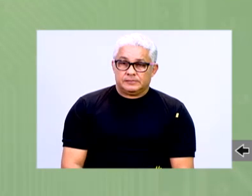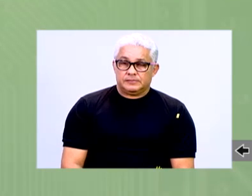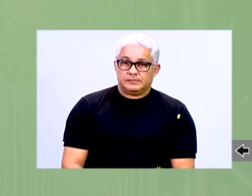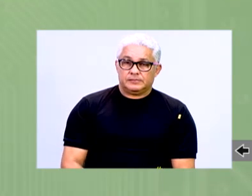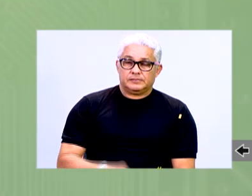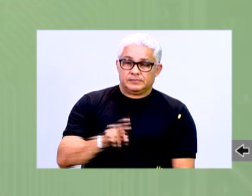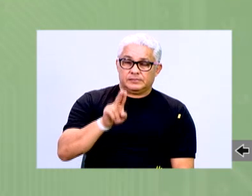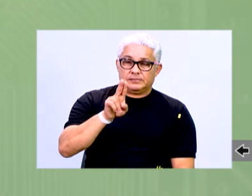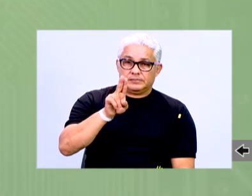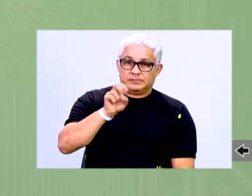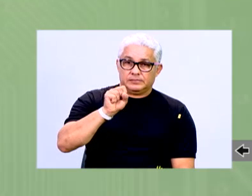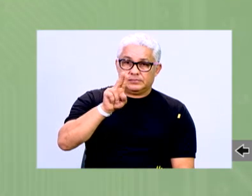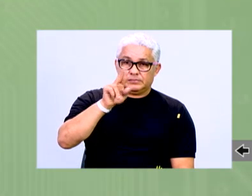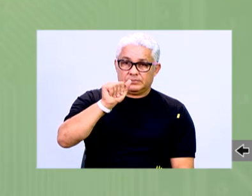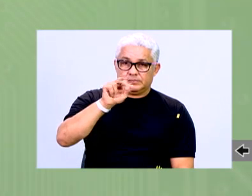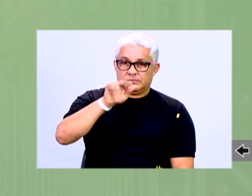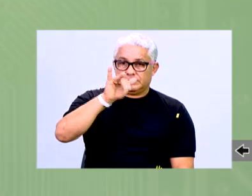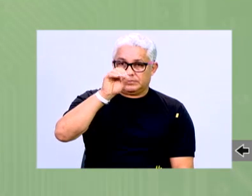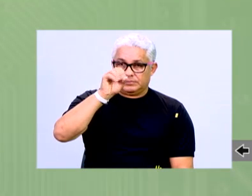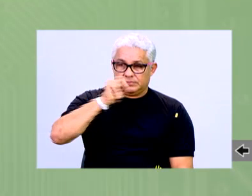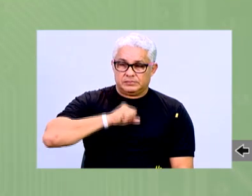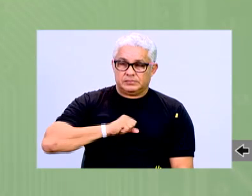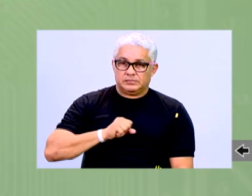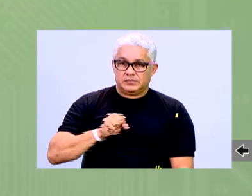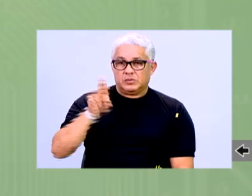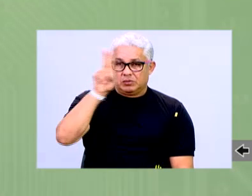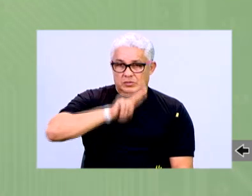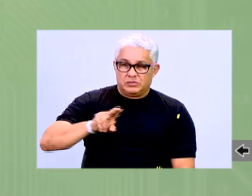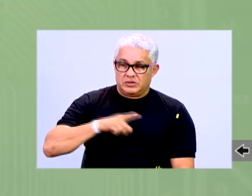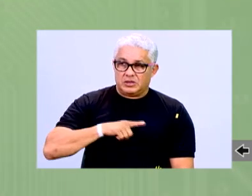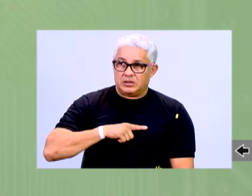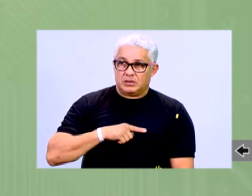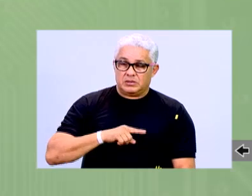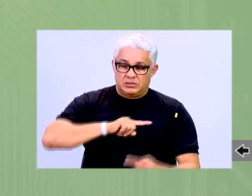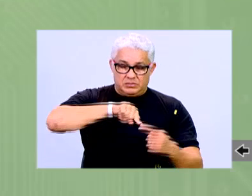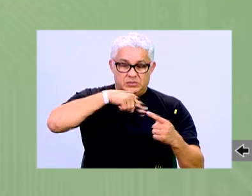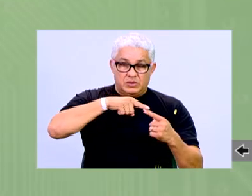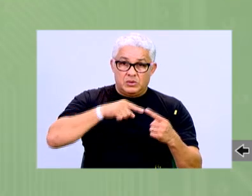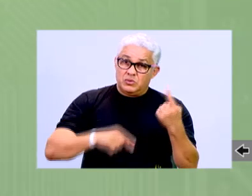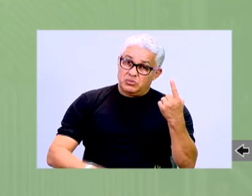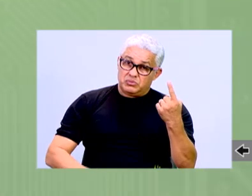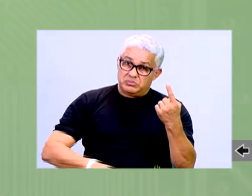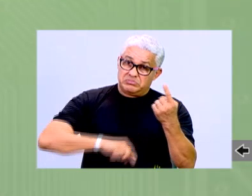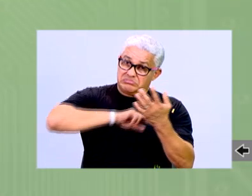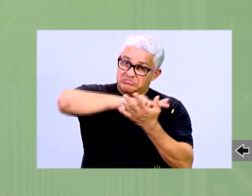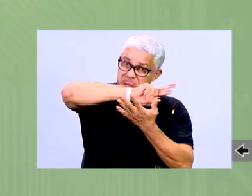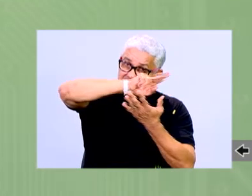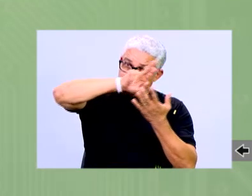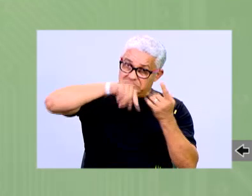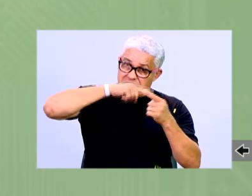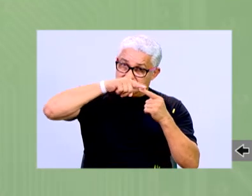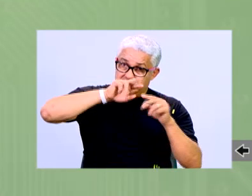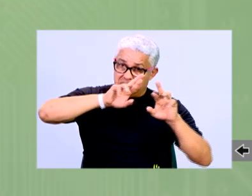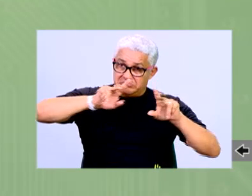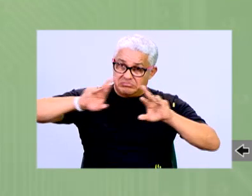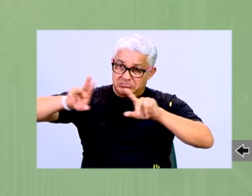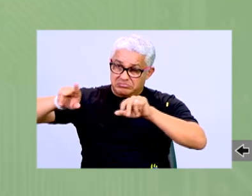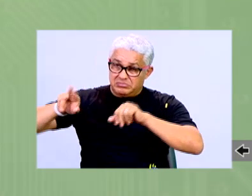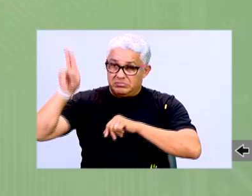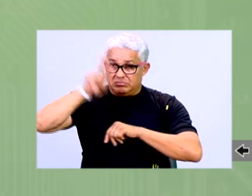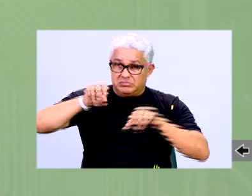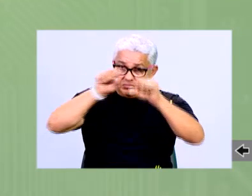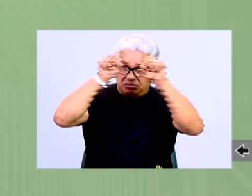Usuários possuem um ou mais objetivos ao usar um sistema. Eles usam o sistema